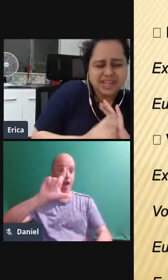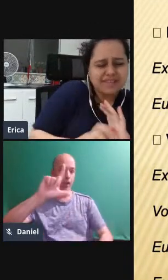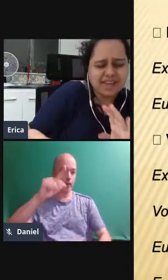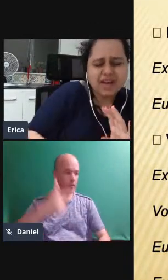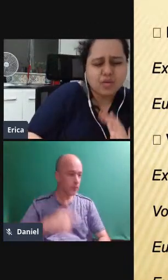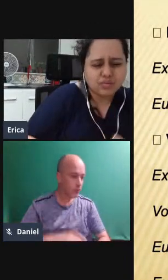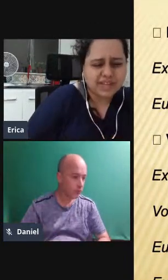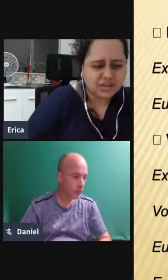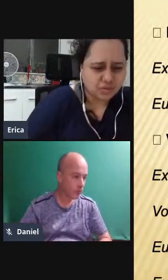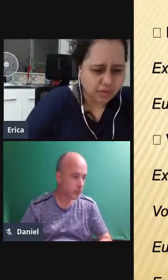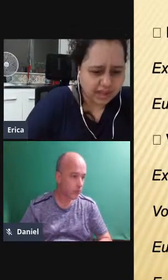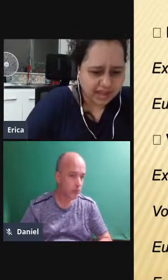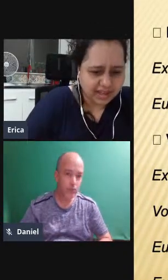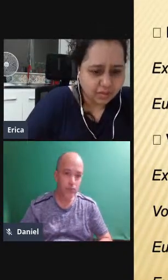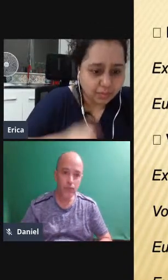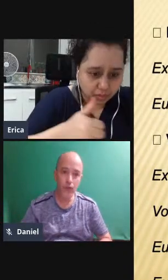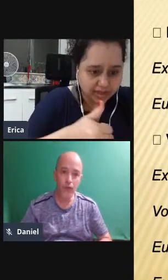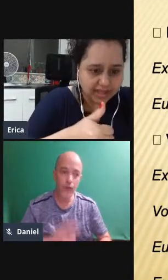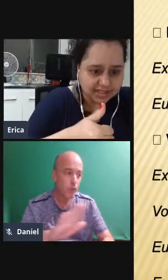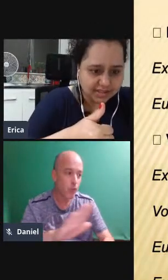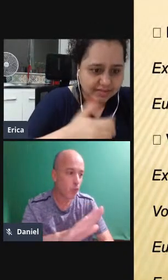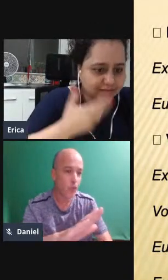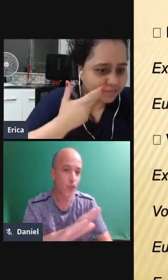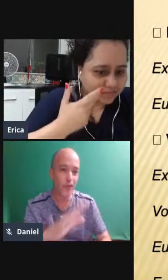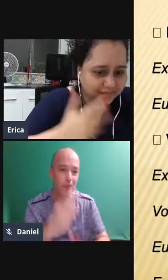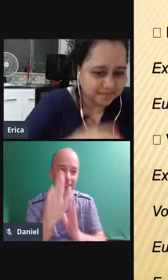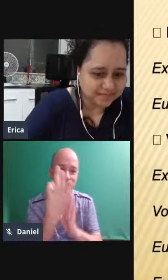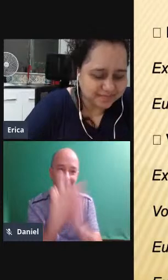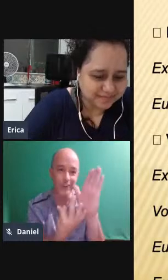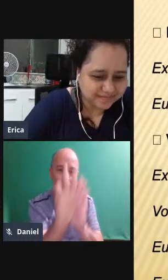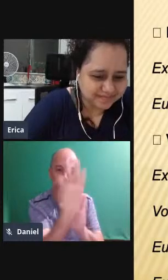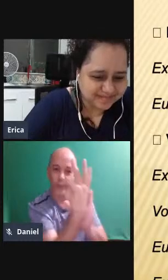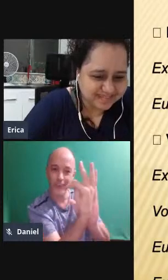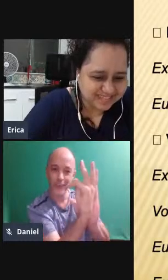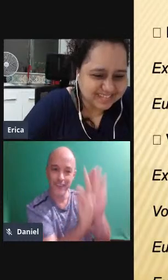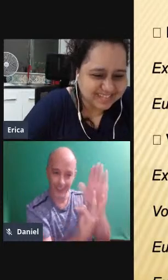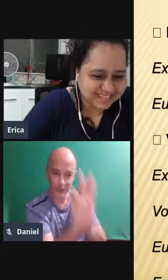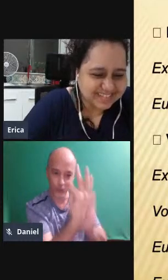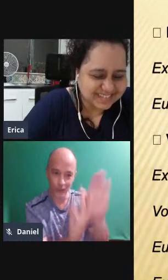quando vão escrever algum texto em língua portuguesa,